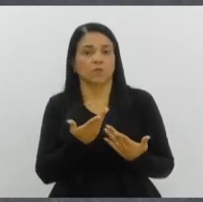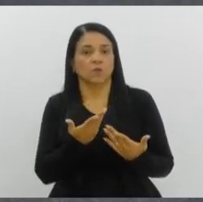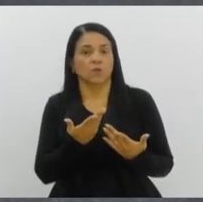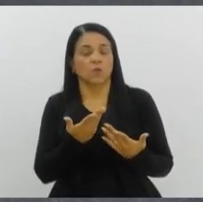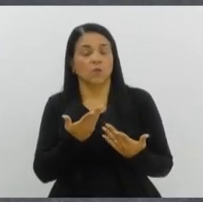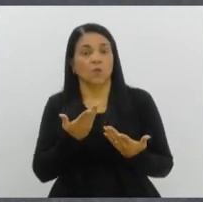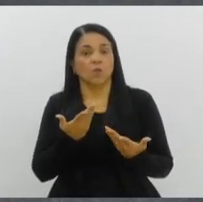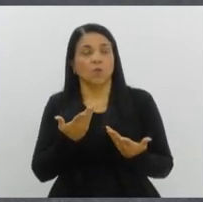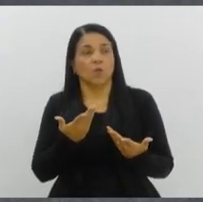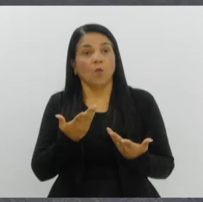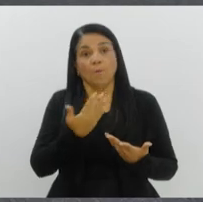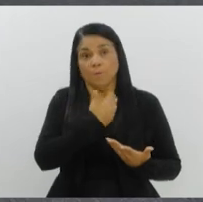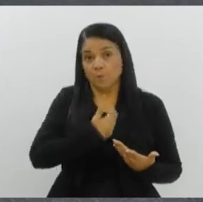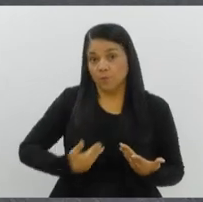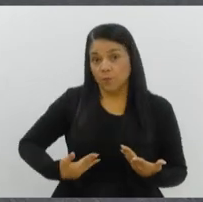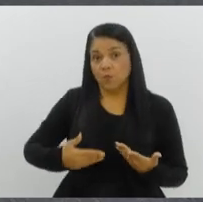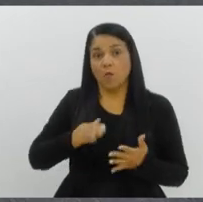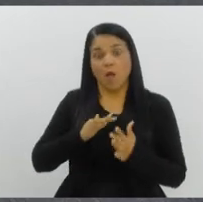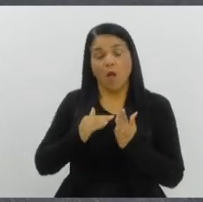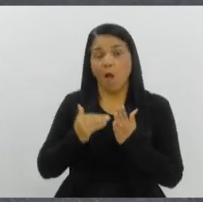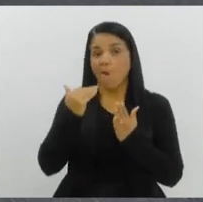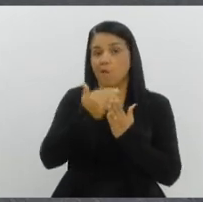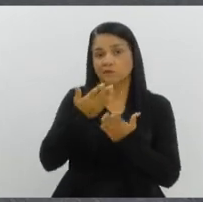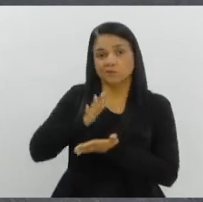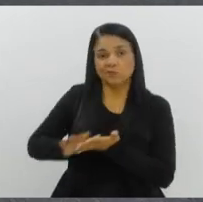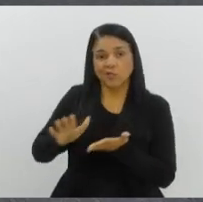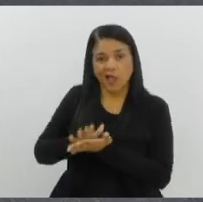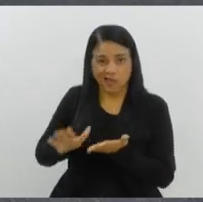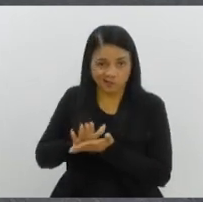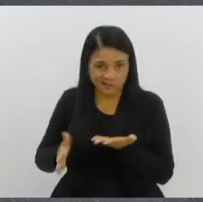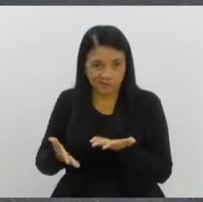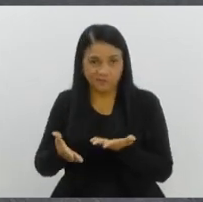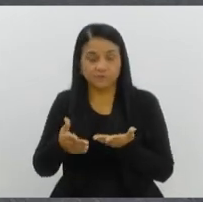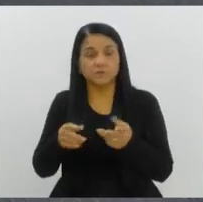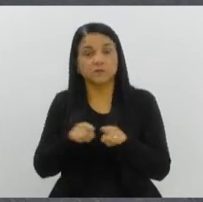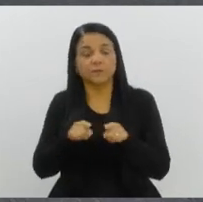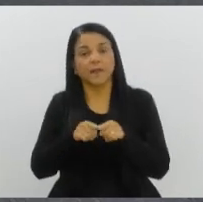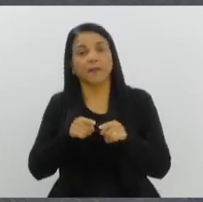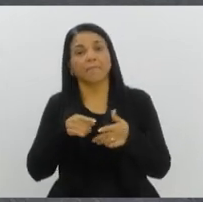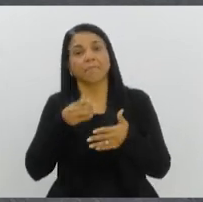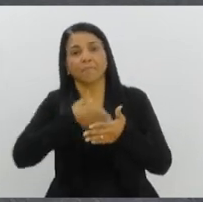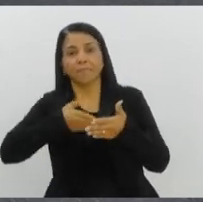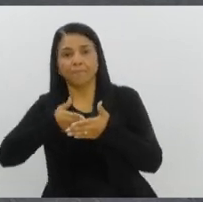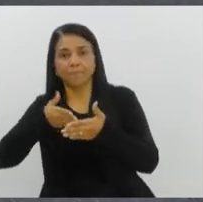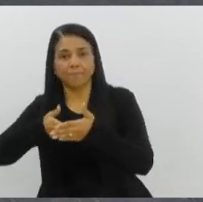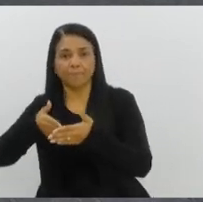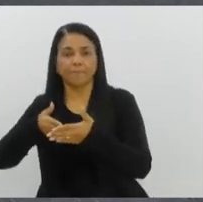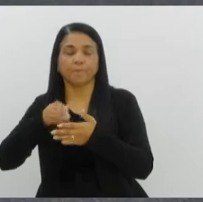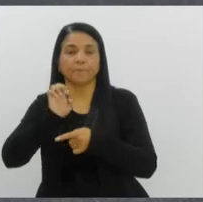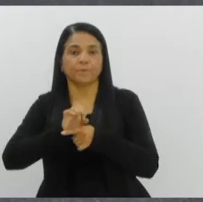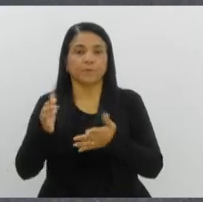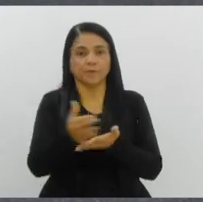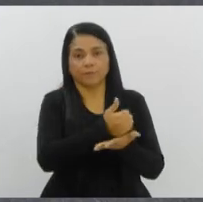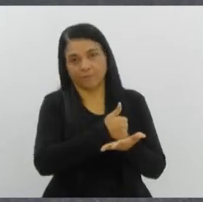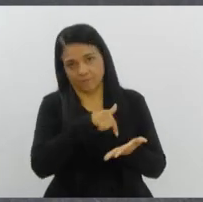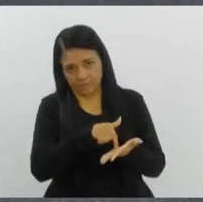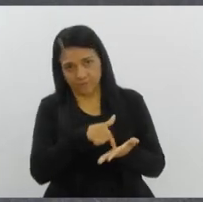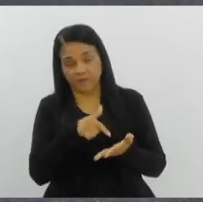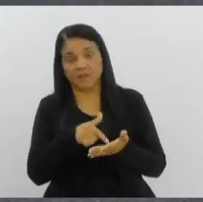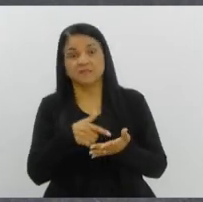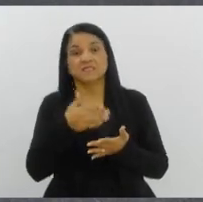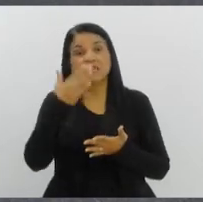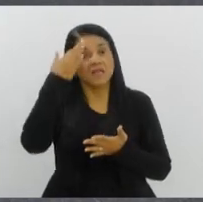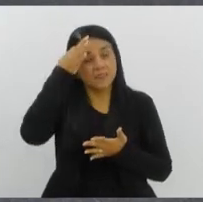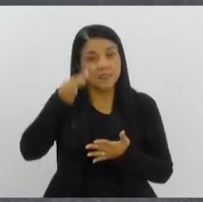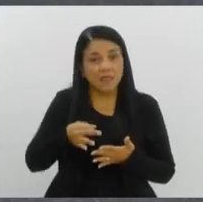gastos estatais e, principalmente, impede que o Estado arrecade. Se a gente entende a questão das substâncias